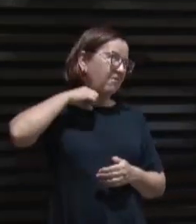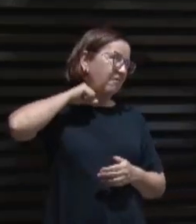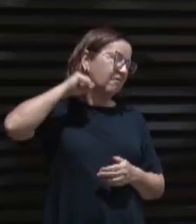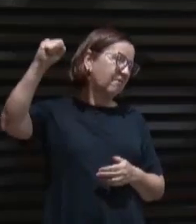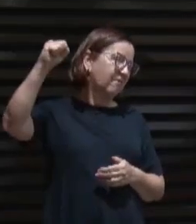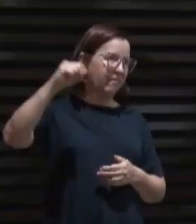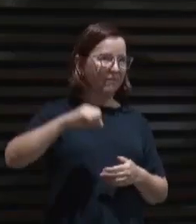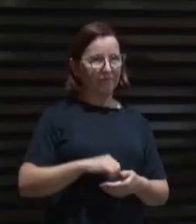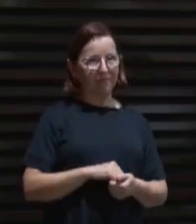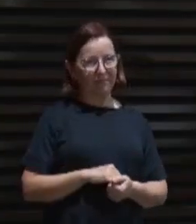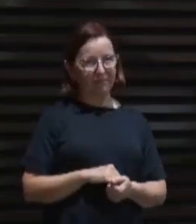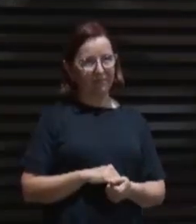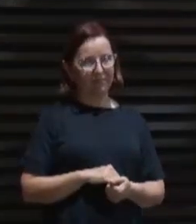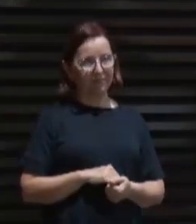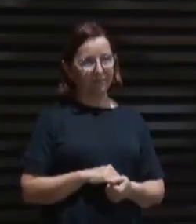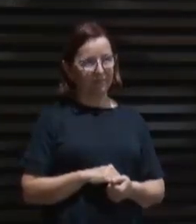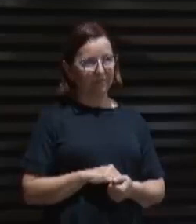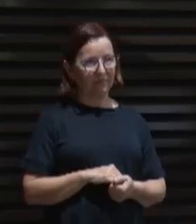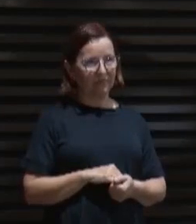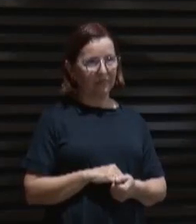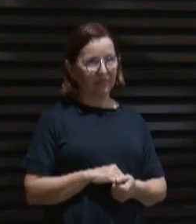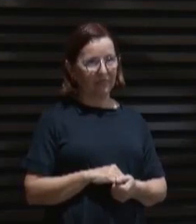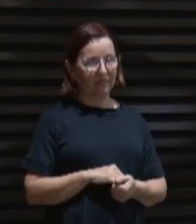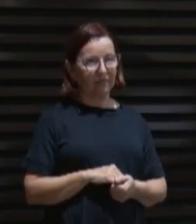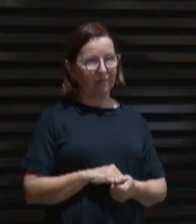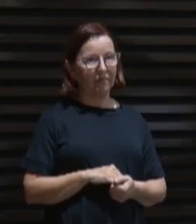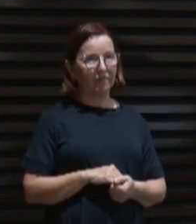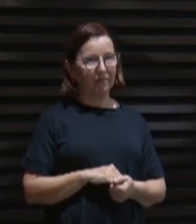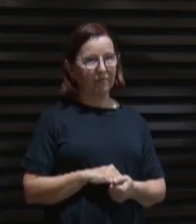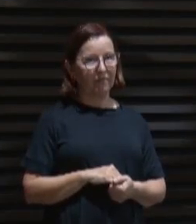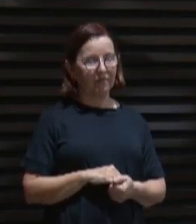Presta atenção que o espaço de tempo está bem possível.